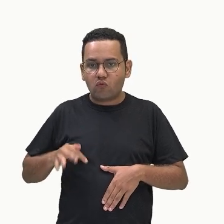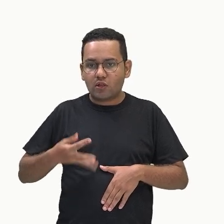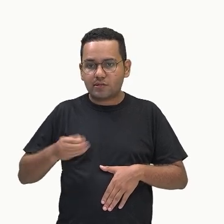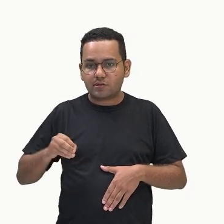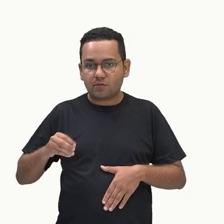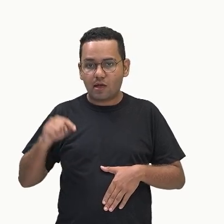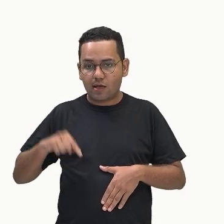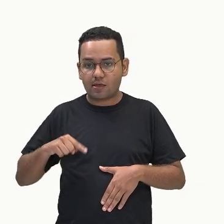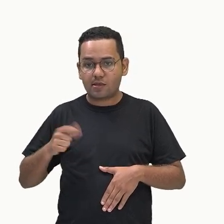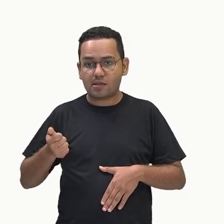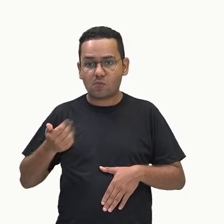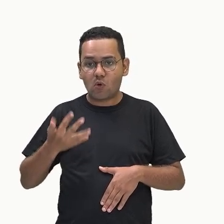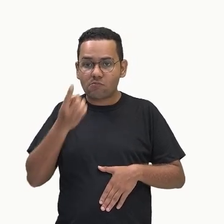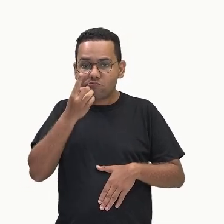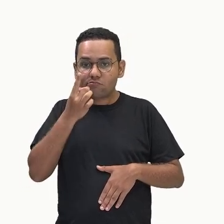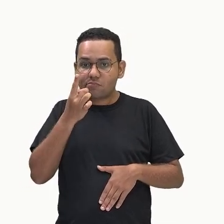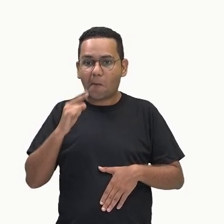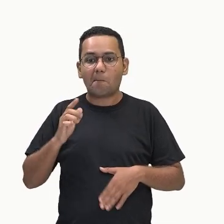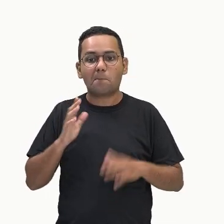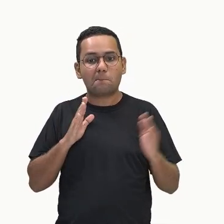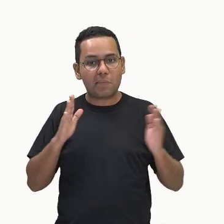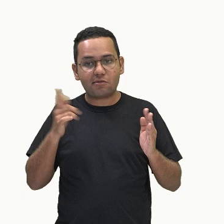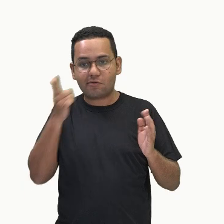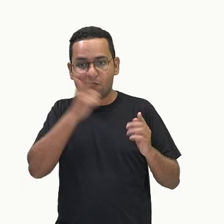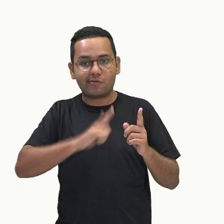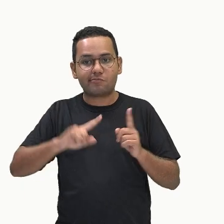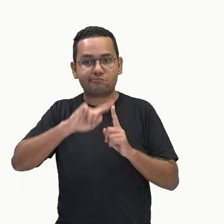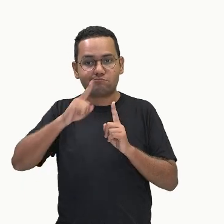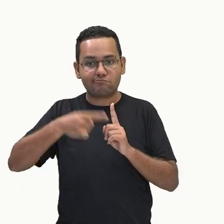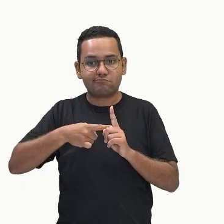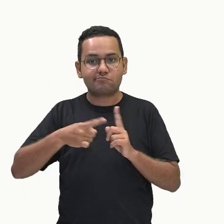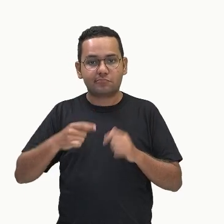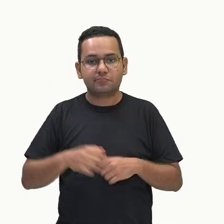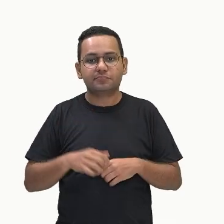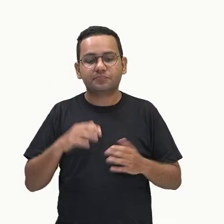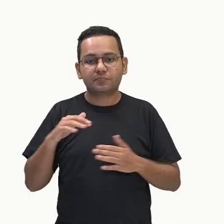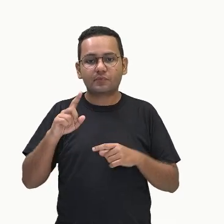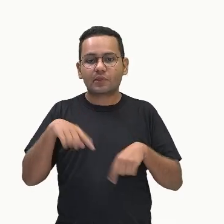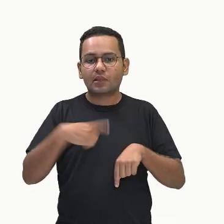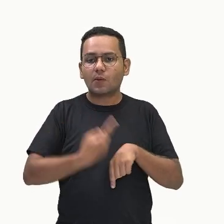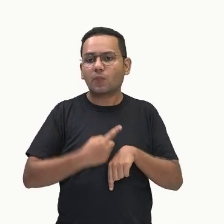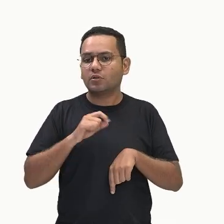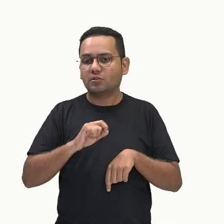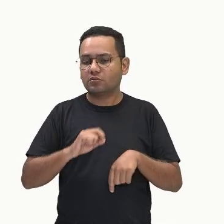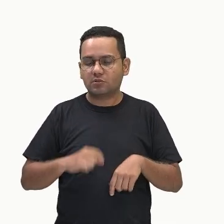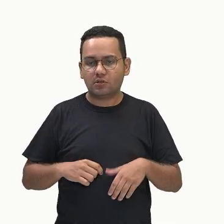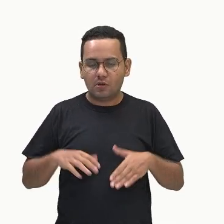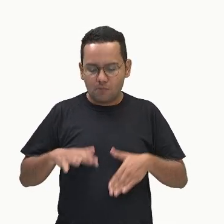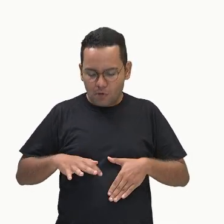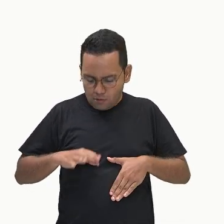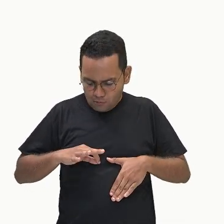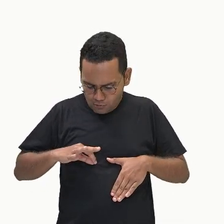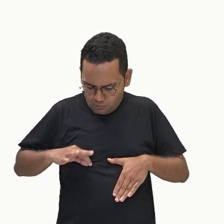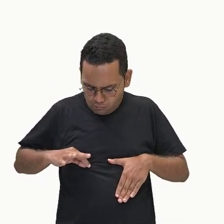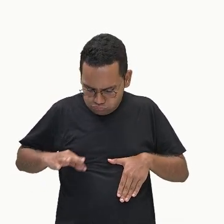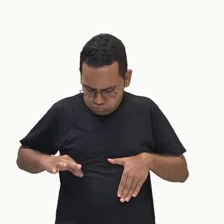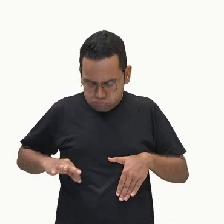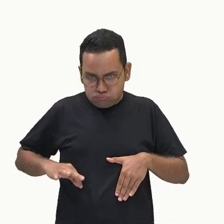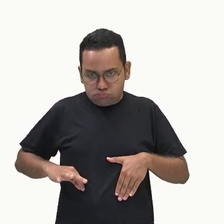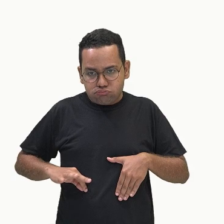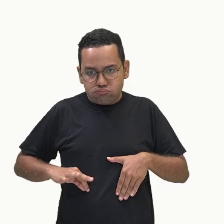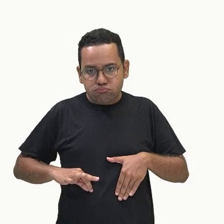fértil. Depois disso, o óvulo é liberado para a tuba uterina e segue